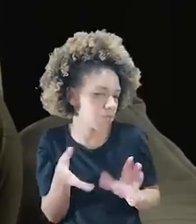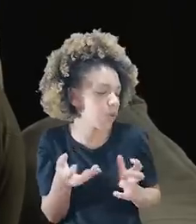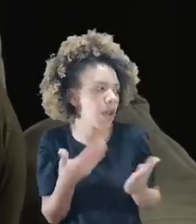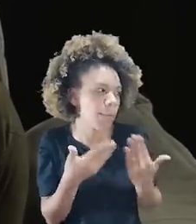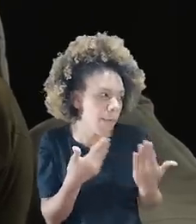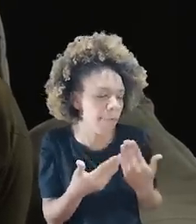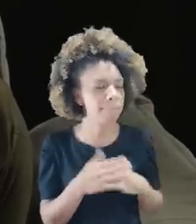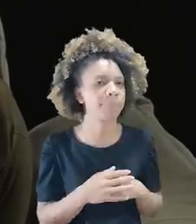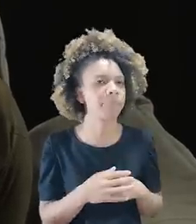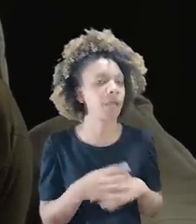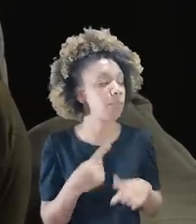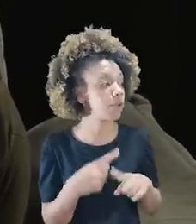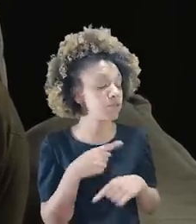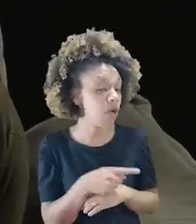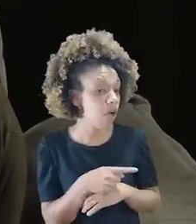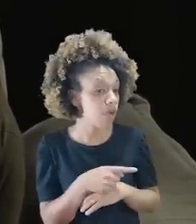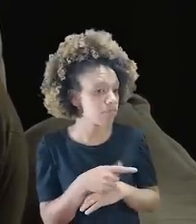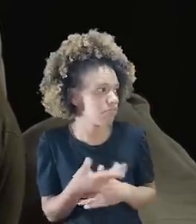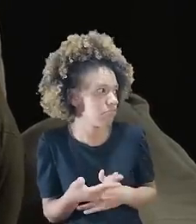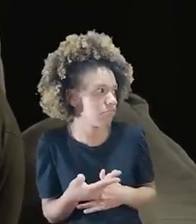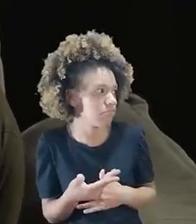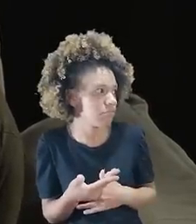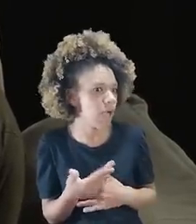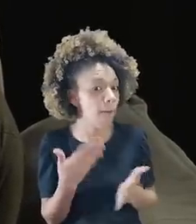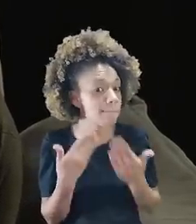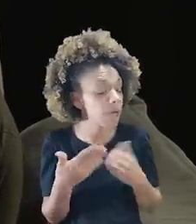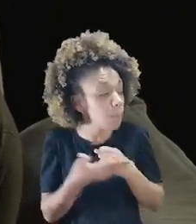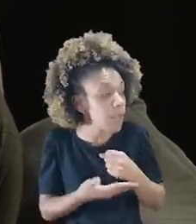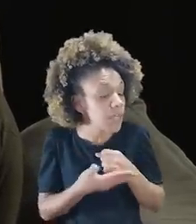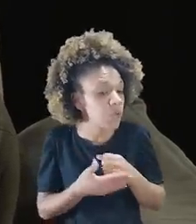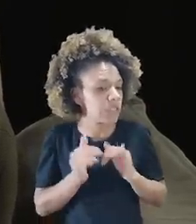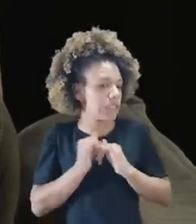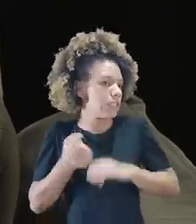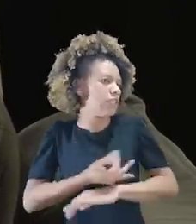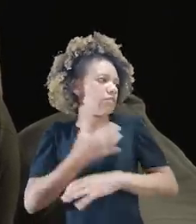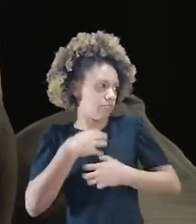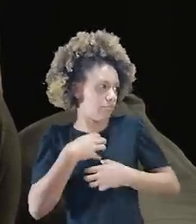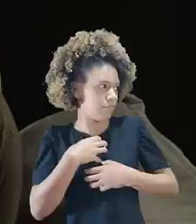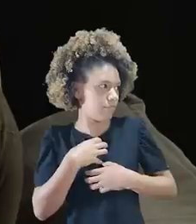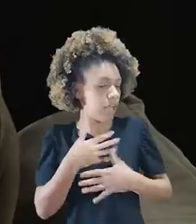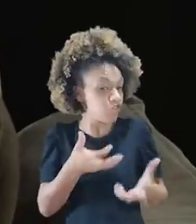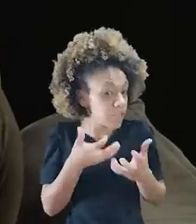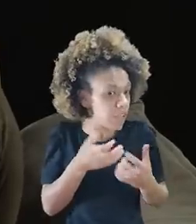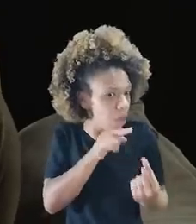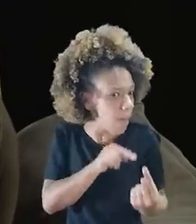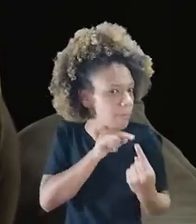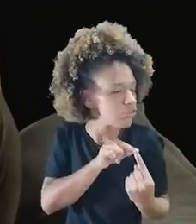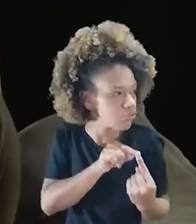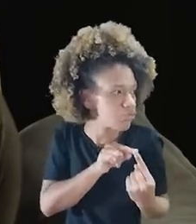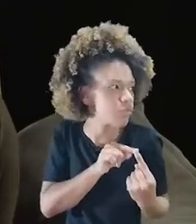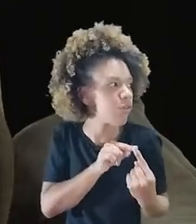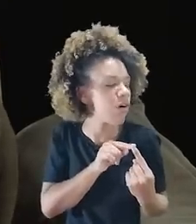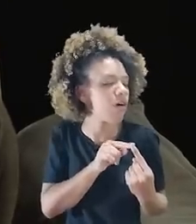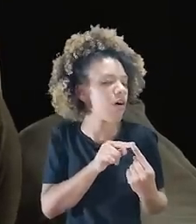isso que eu queria bater um papo contigo assim que você cara é é um papo muito baseado em energia Talvez assim de tipo tu querer muito algo que